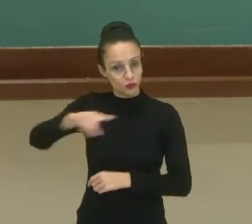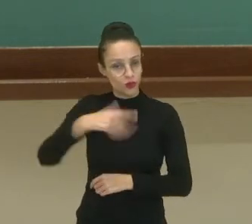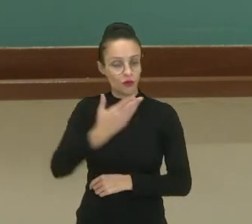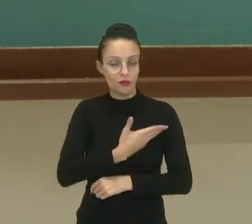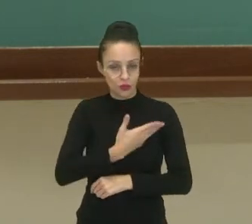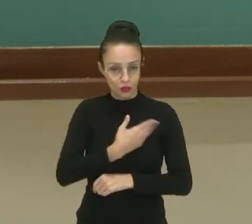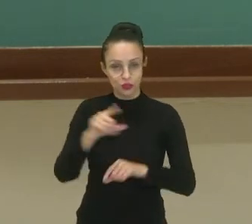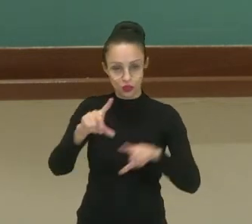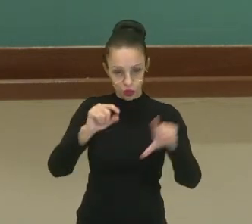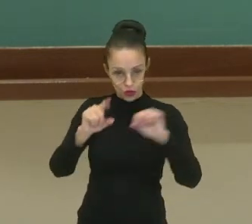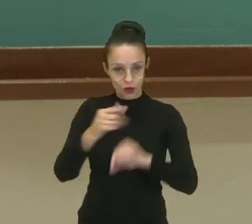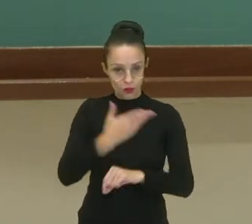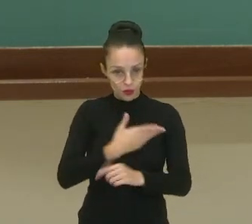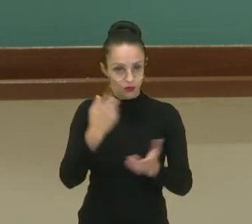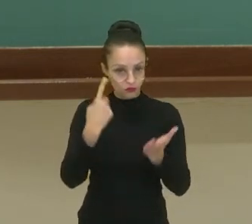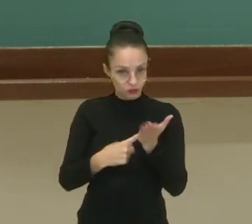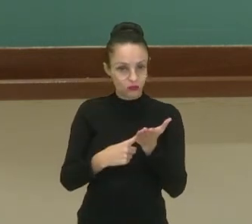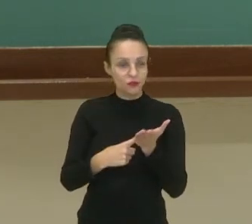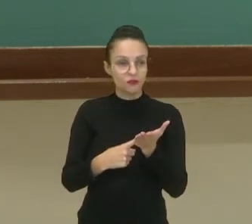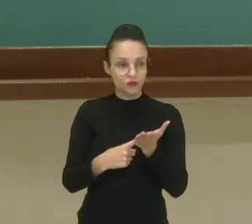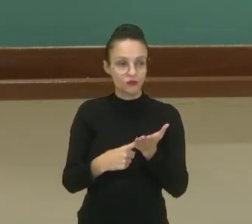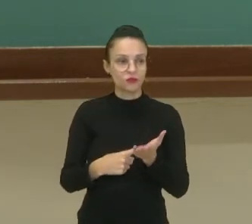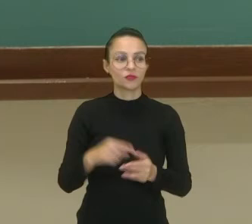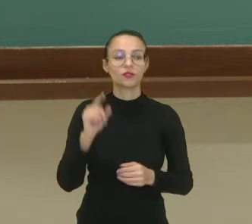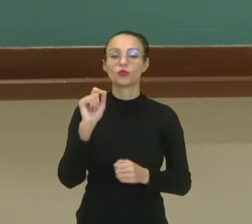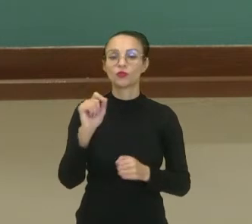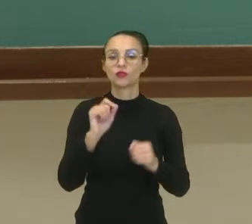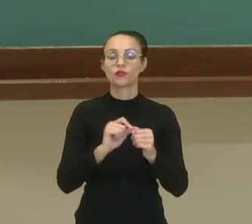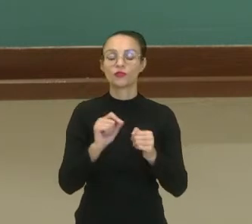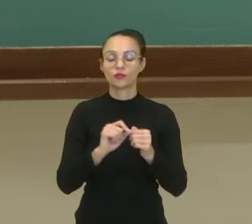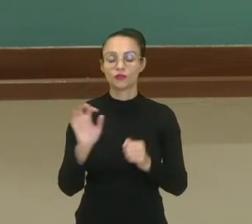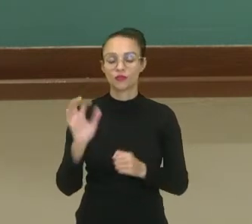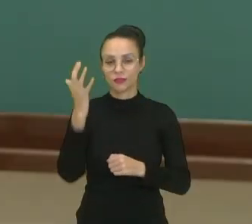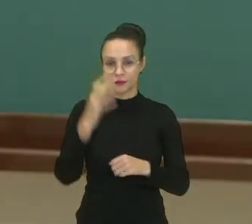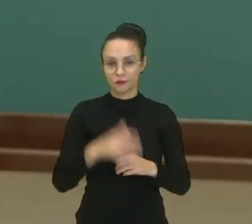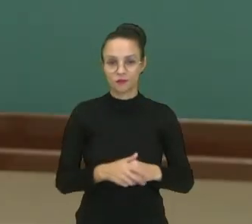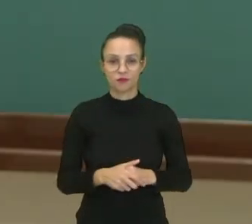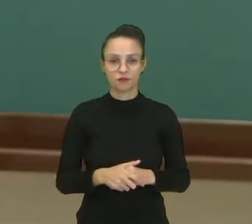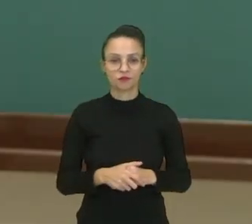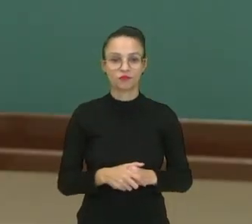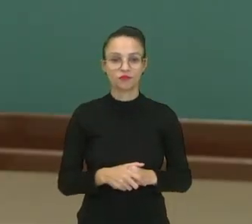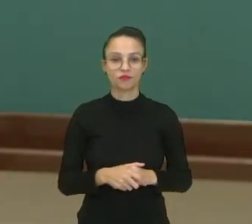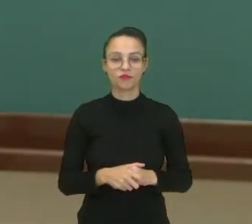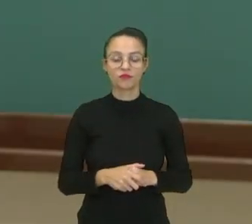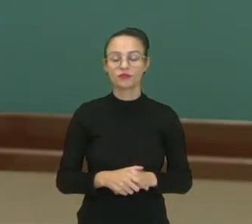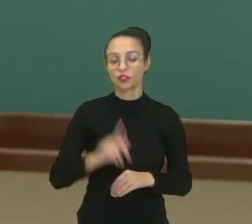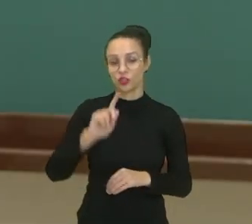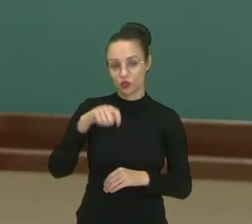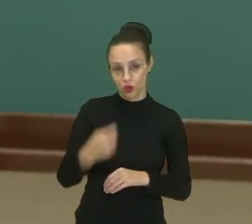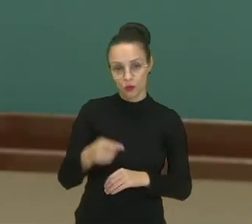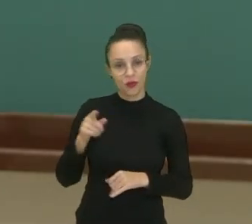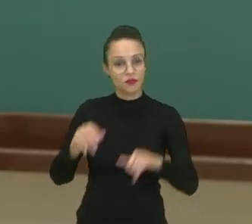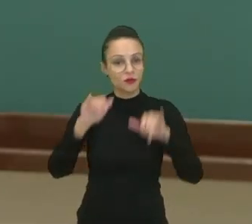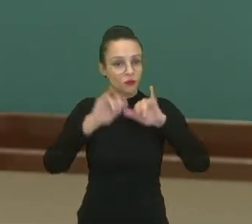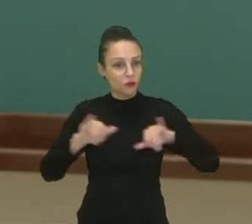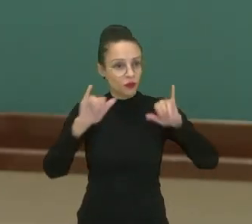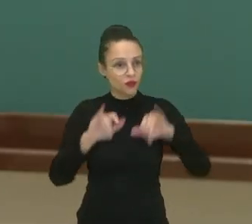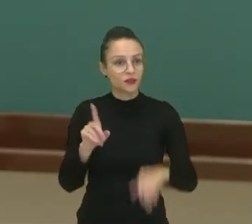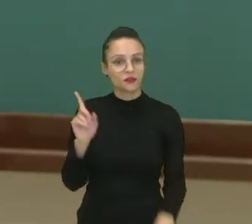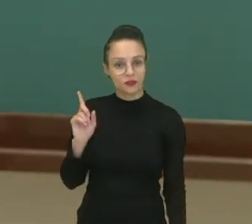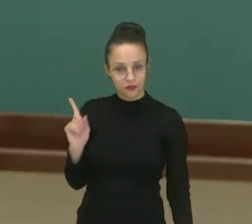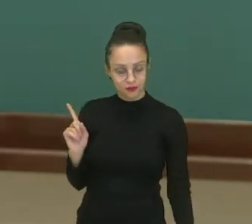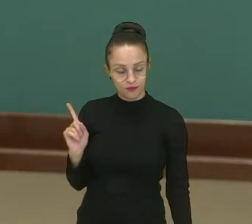escolheu os amigos? Combinou? Aí o que vai acontecer? Sobre a propaganda lida, essa daqui,